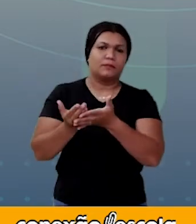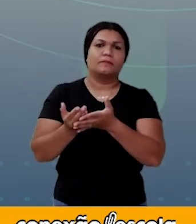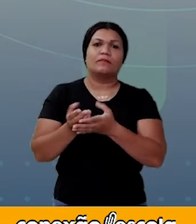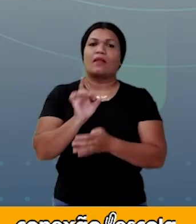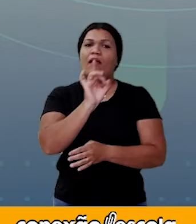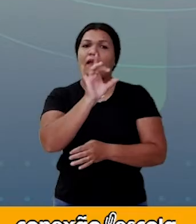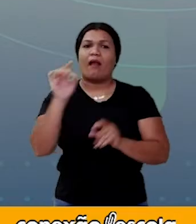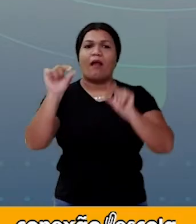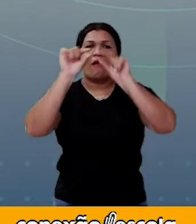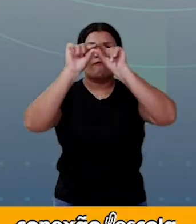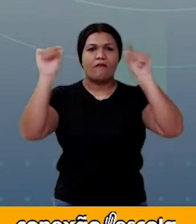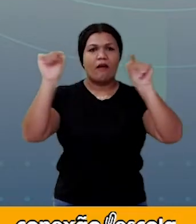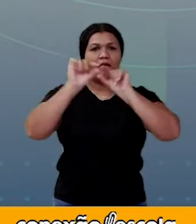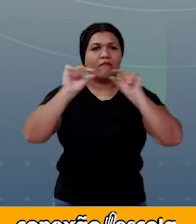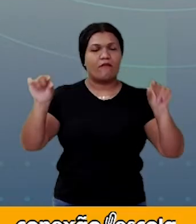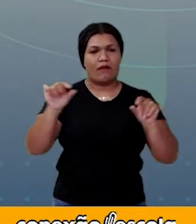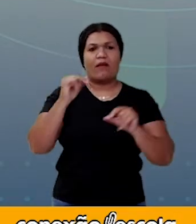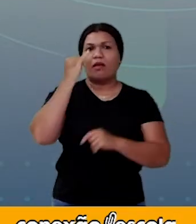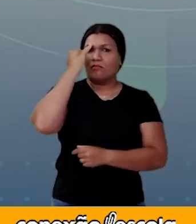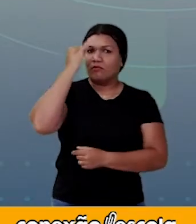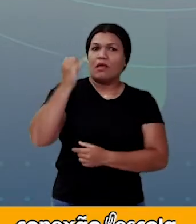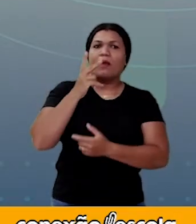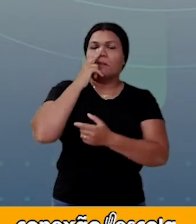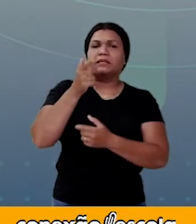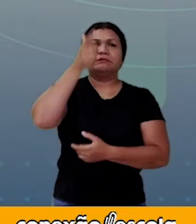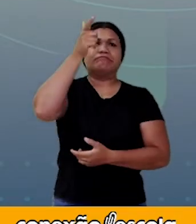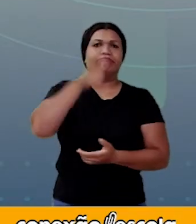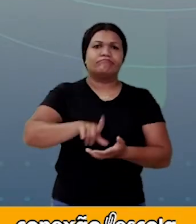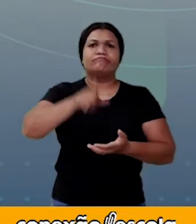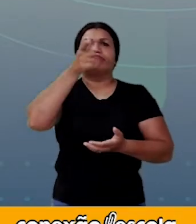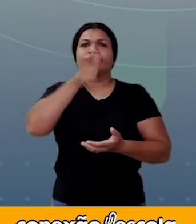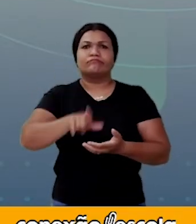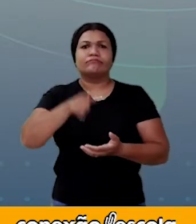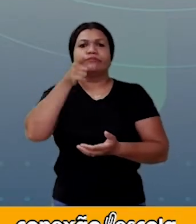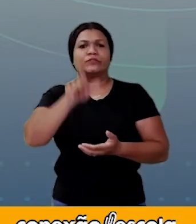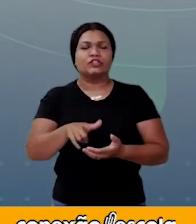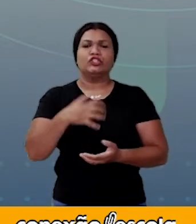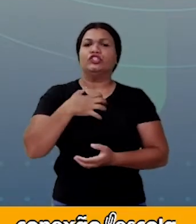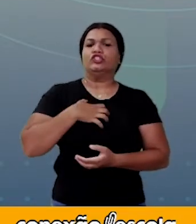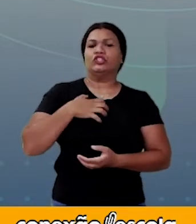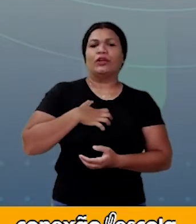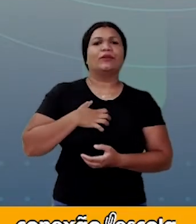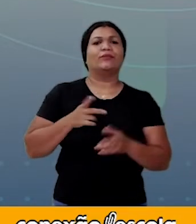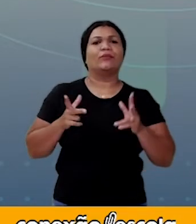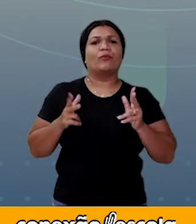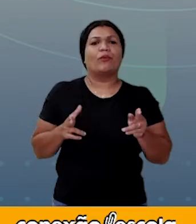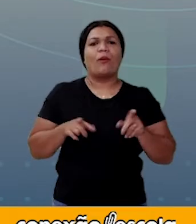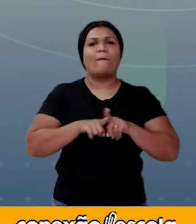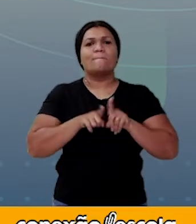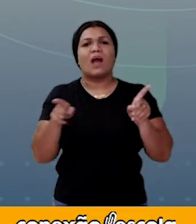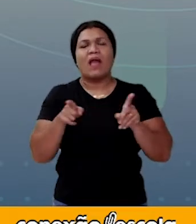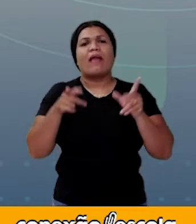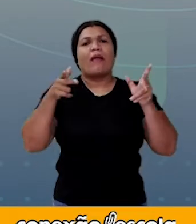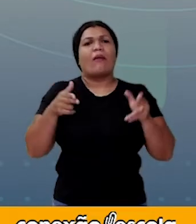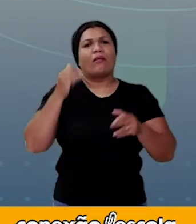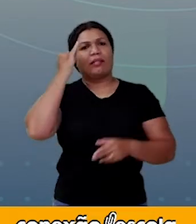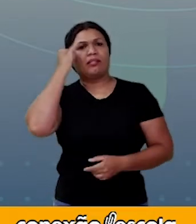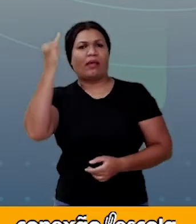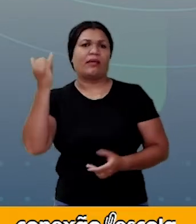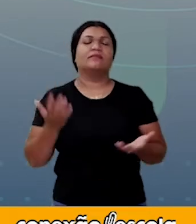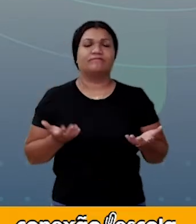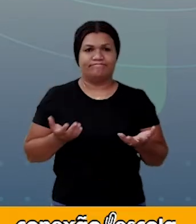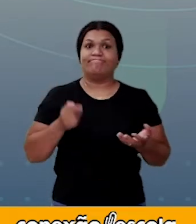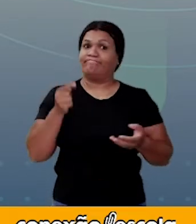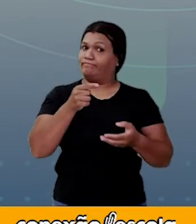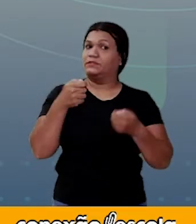nova frase nesse texto, a ideia está sendo repetida de uma outra forma, mas é a mesma ideia. E